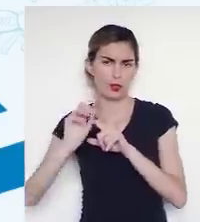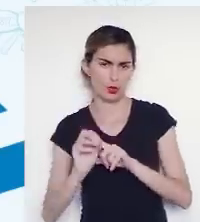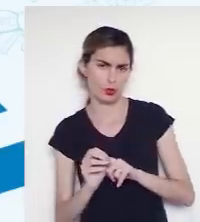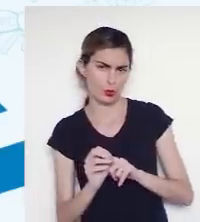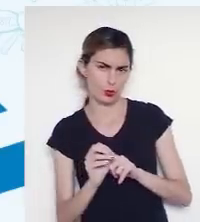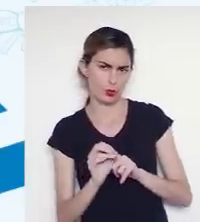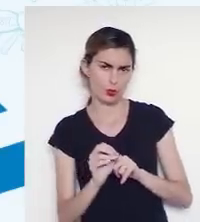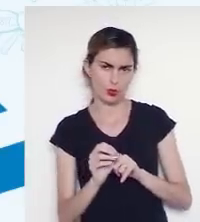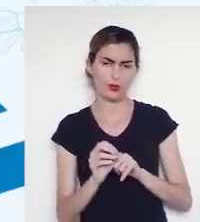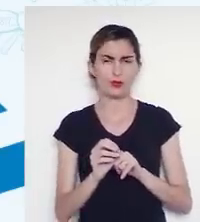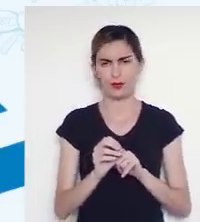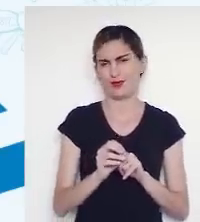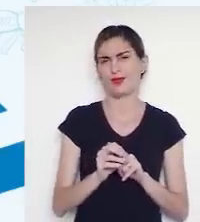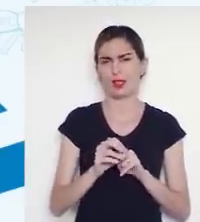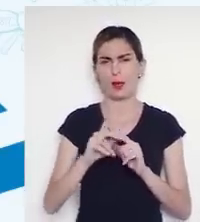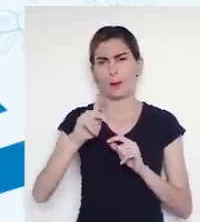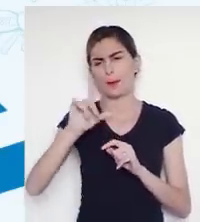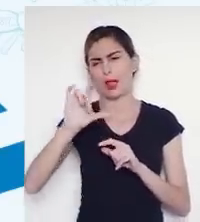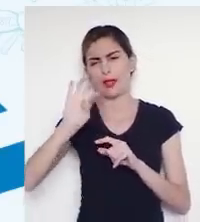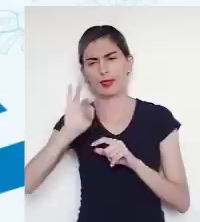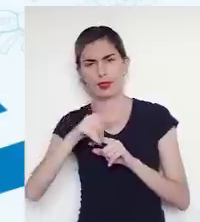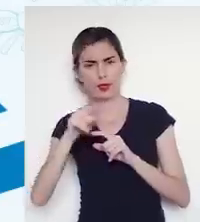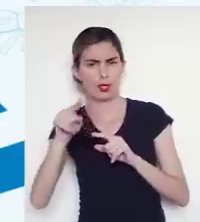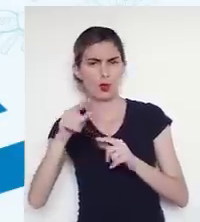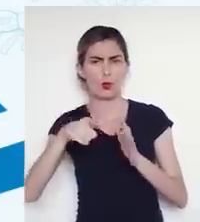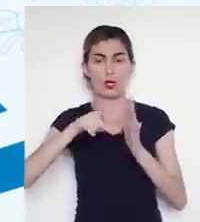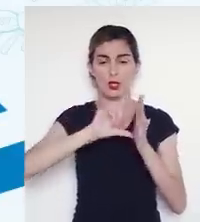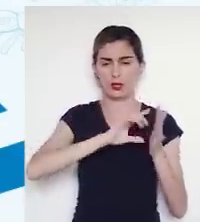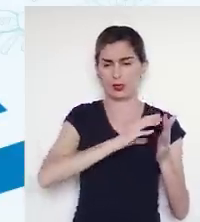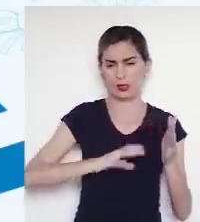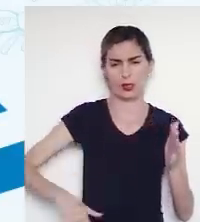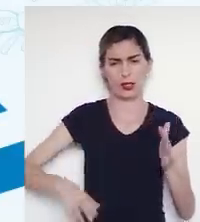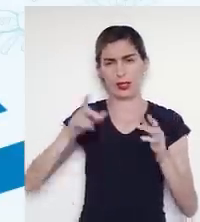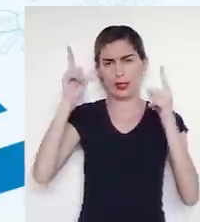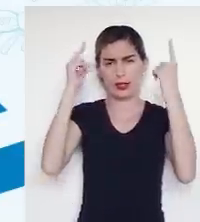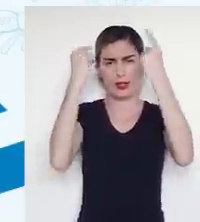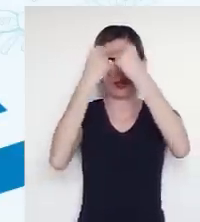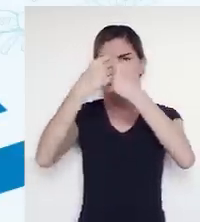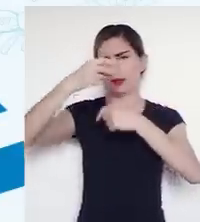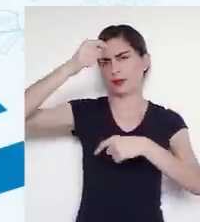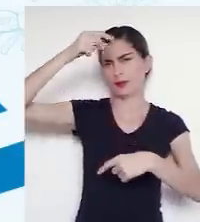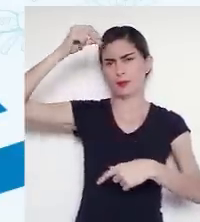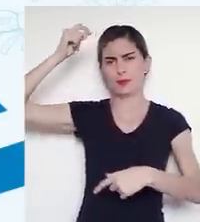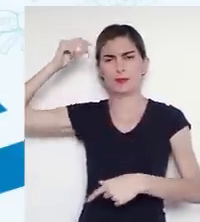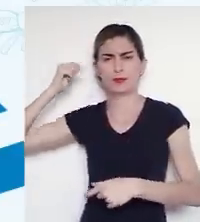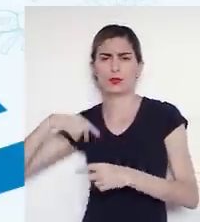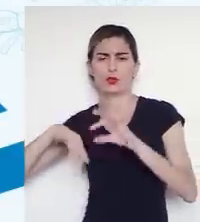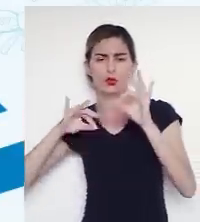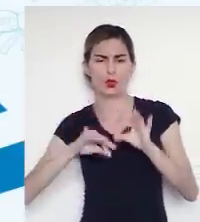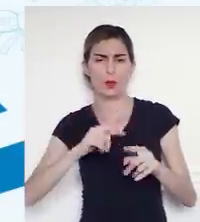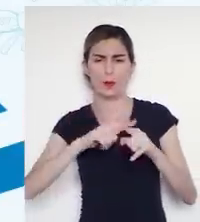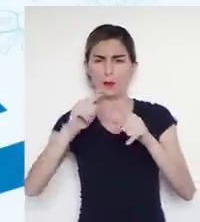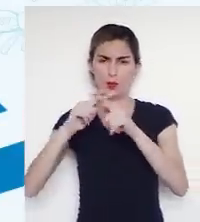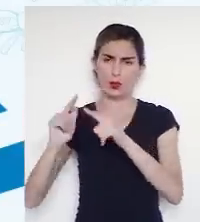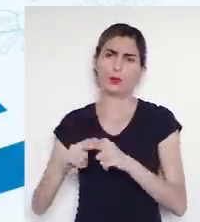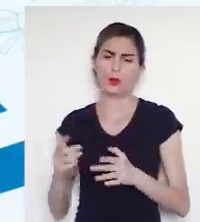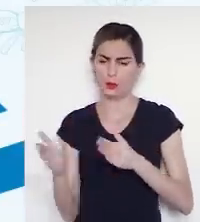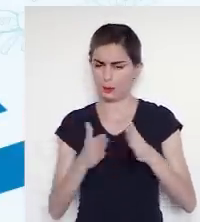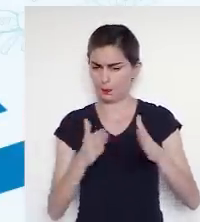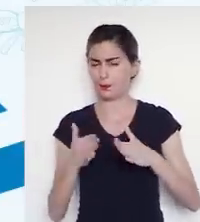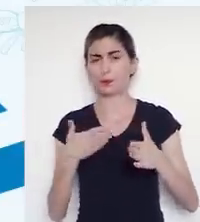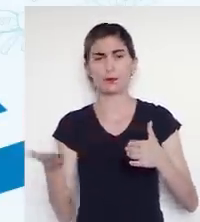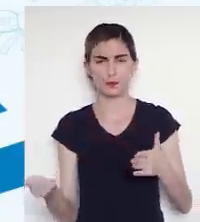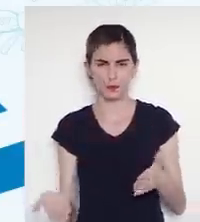grande questão na época de Platão, ali antes de Cristo, na Grécia Antiga, era justamente um problema vigente na